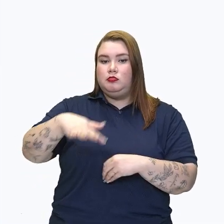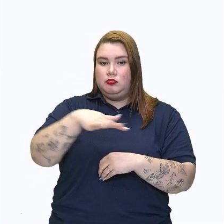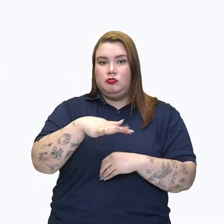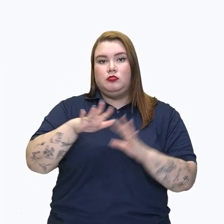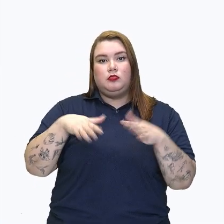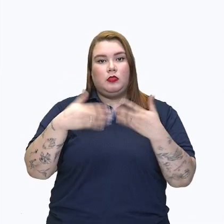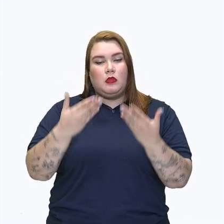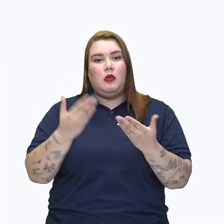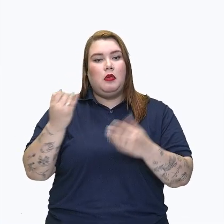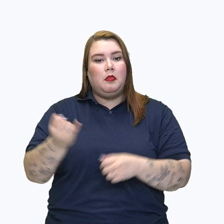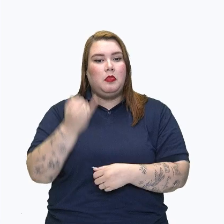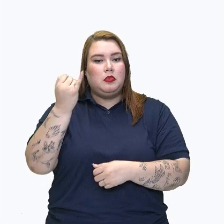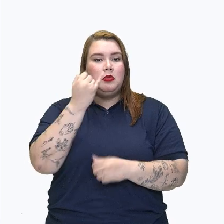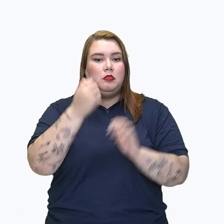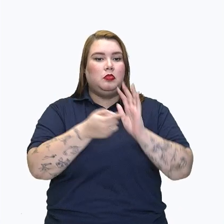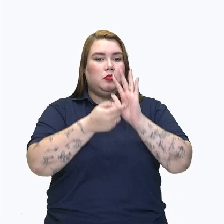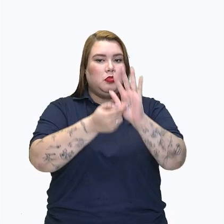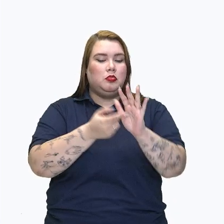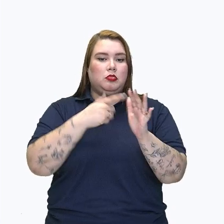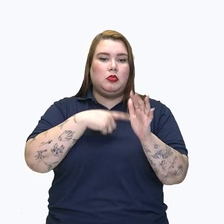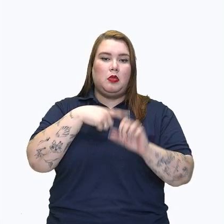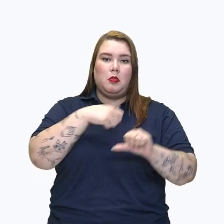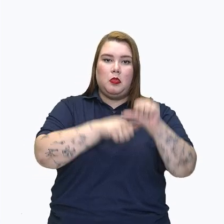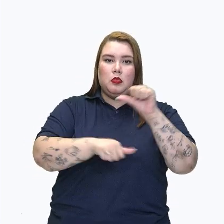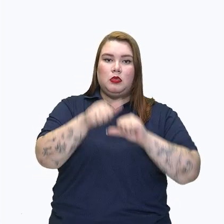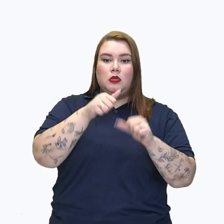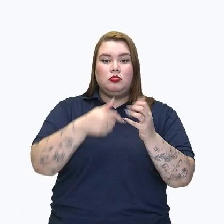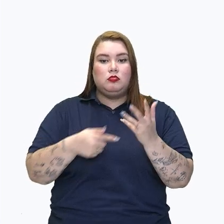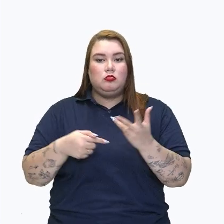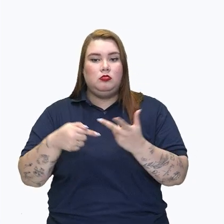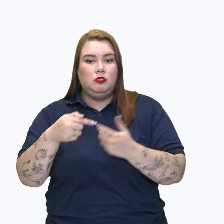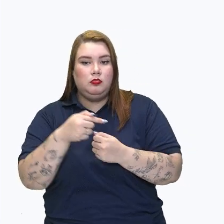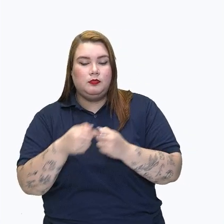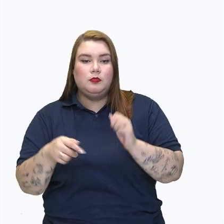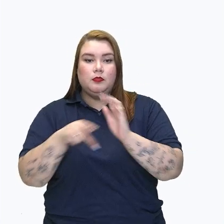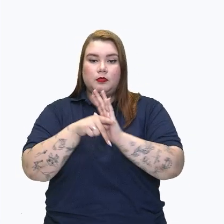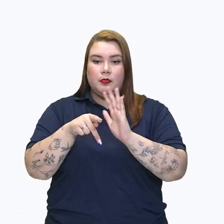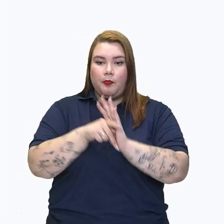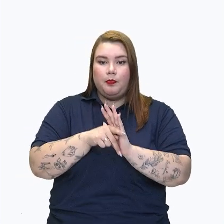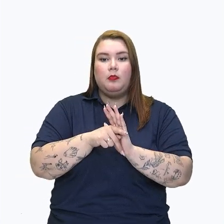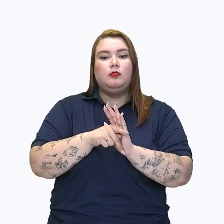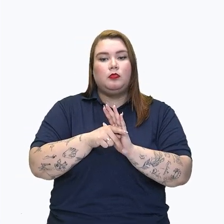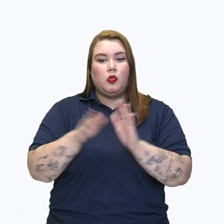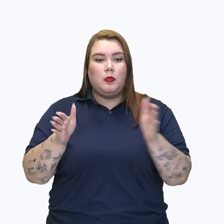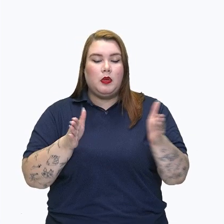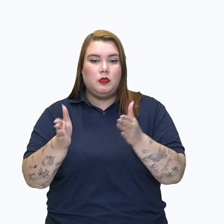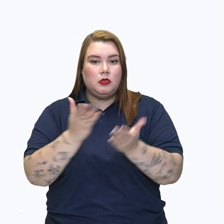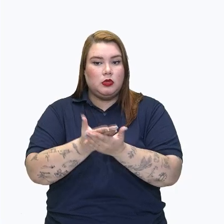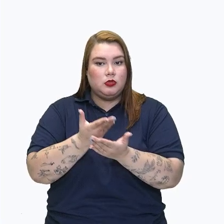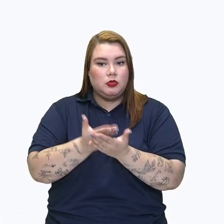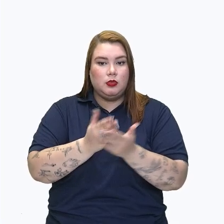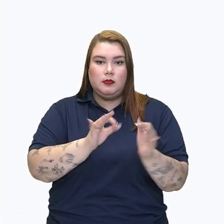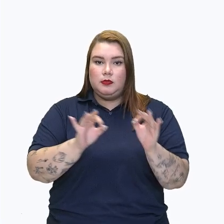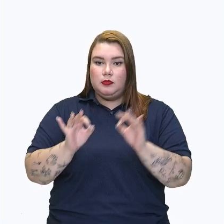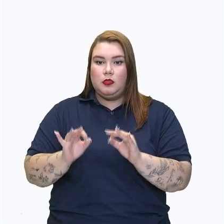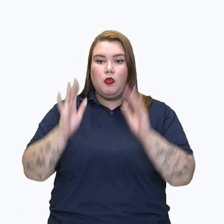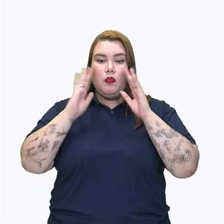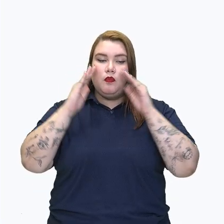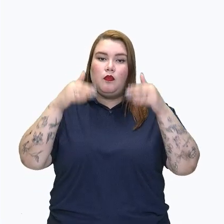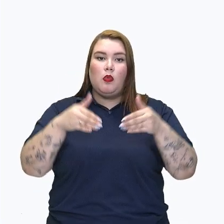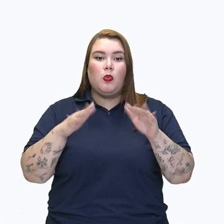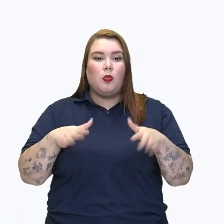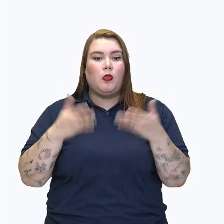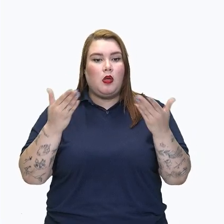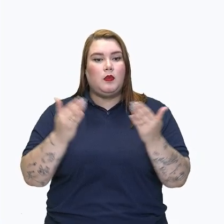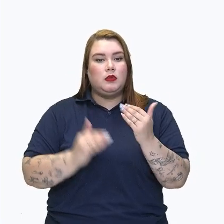trouxe mudanças significativas, né, para o fazer e a rotina escolar. O foco dela é desenvolver as